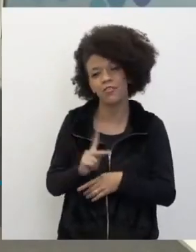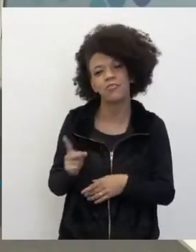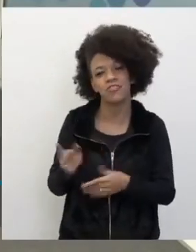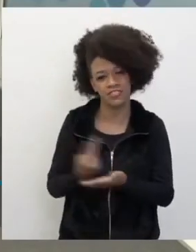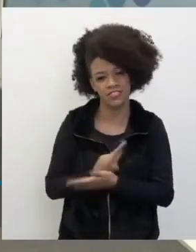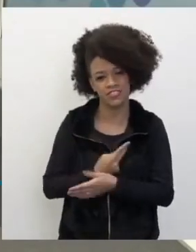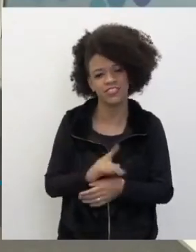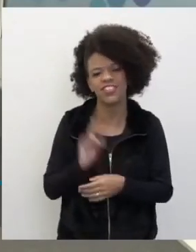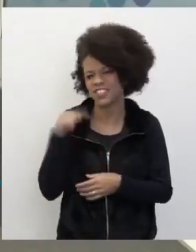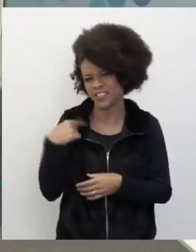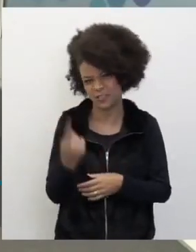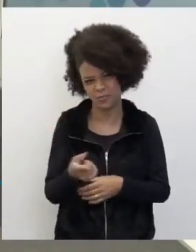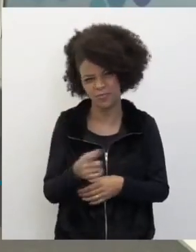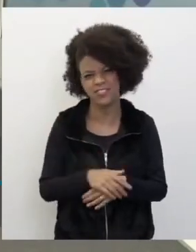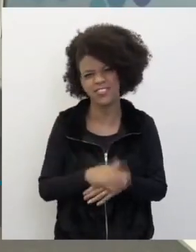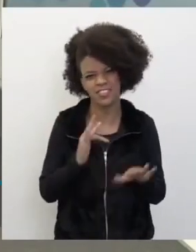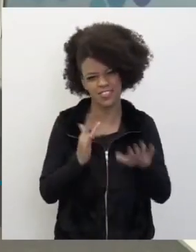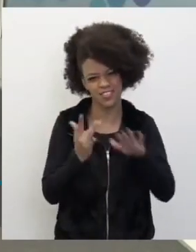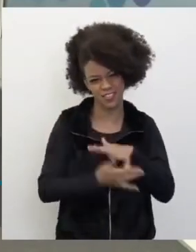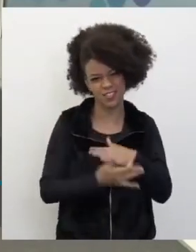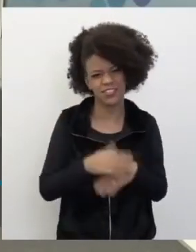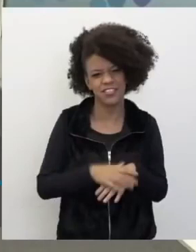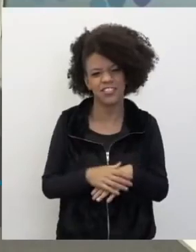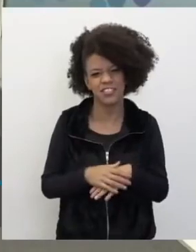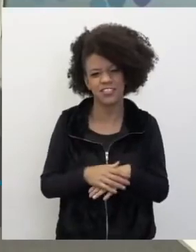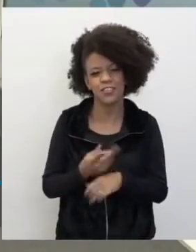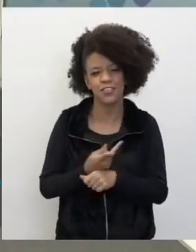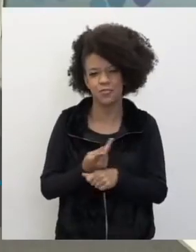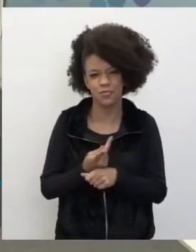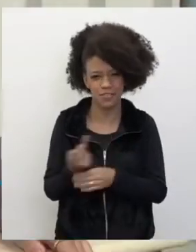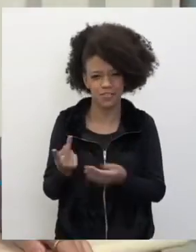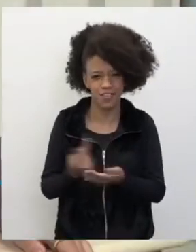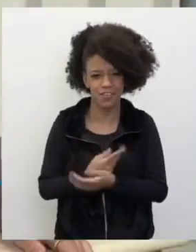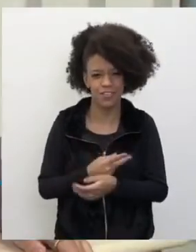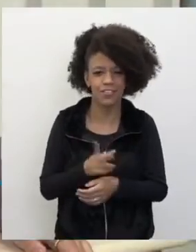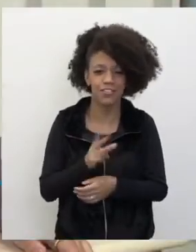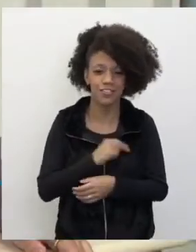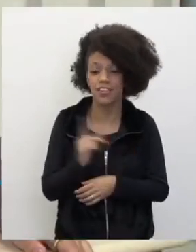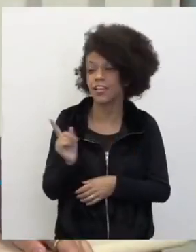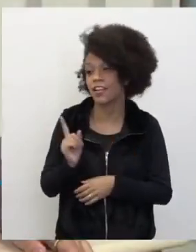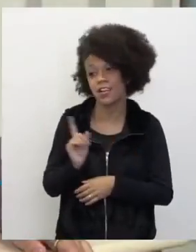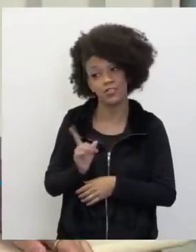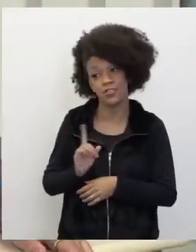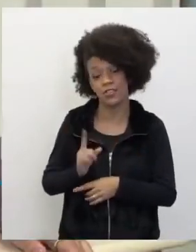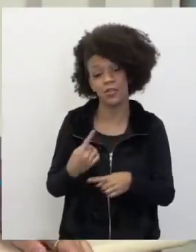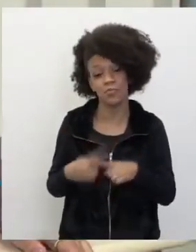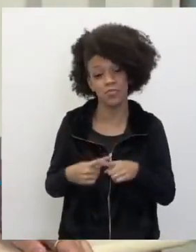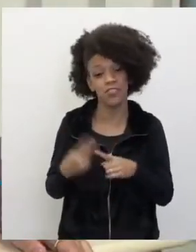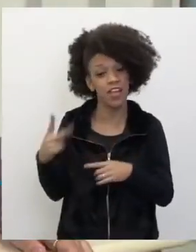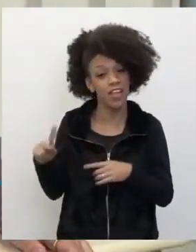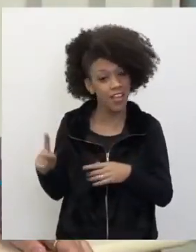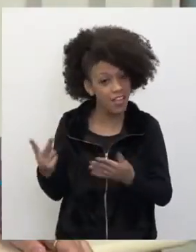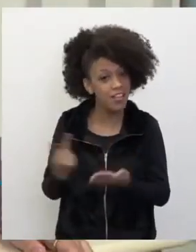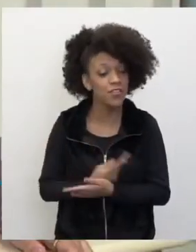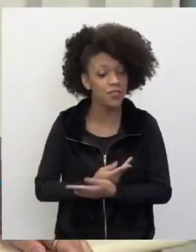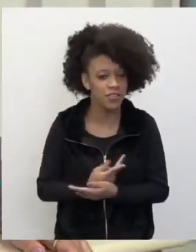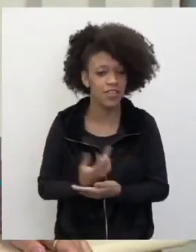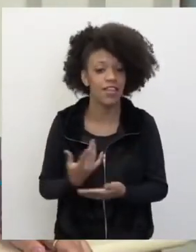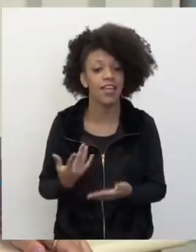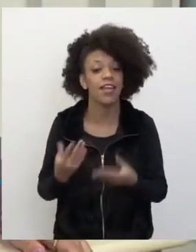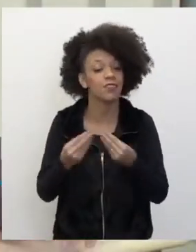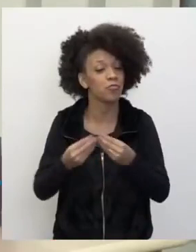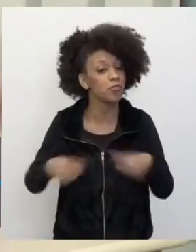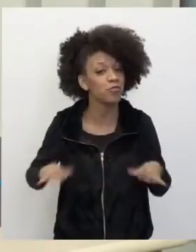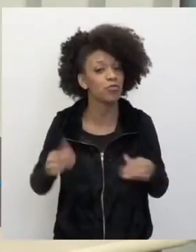pessoal, depois a gente põe na rede social lá e procurar o errado. Tá bom, nossa, mas ó, ele não quer que passe porque foi ele que errou, ele que estragou a